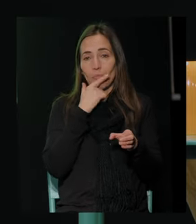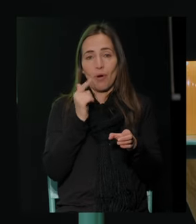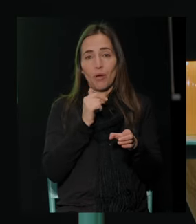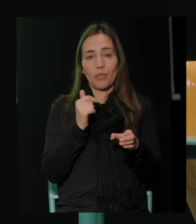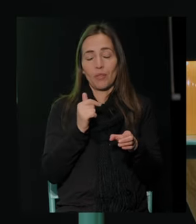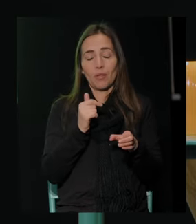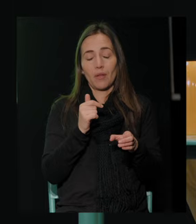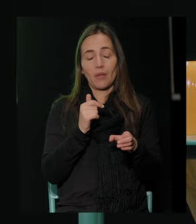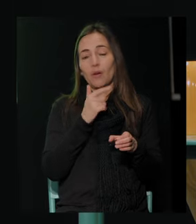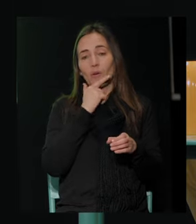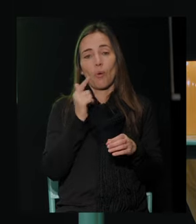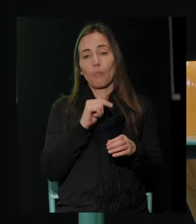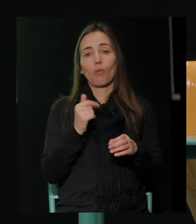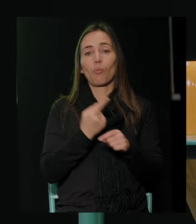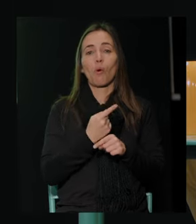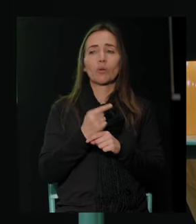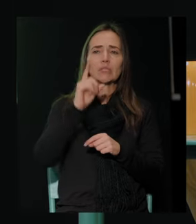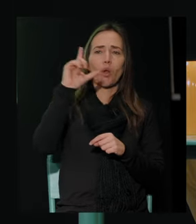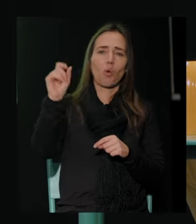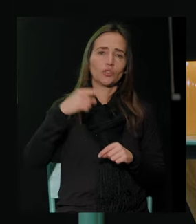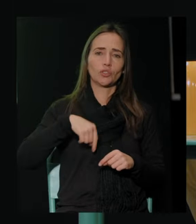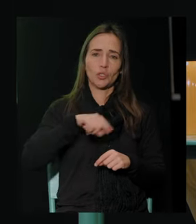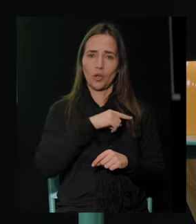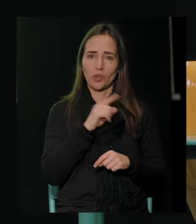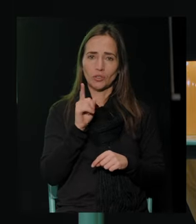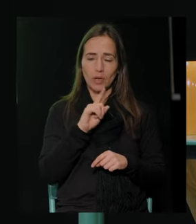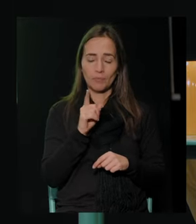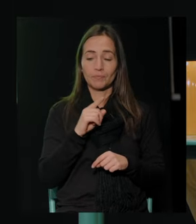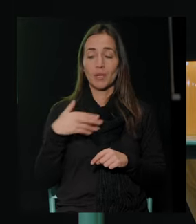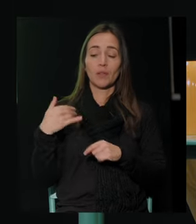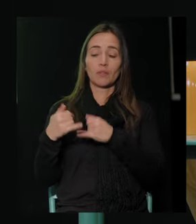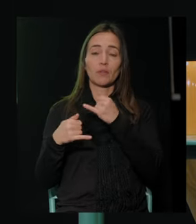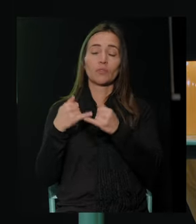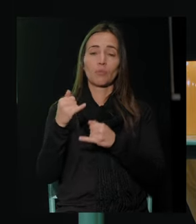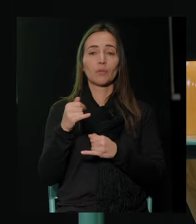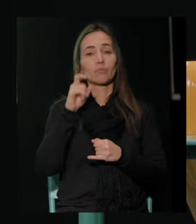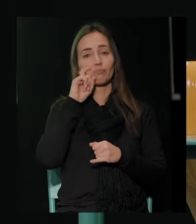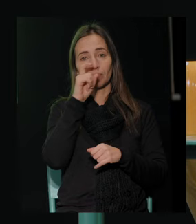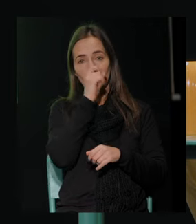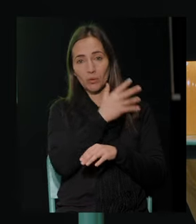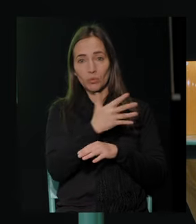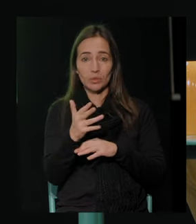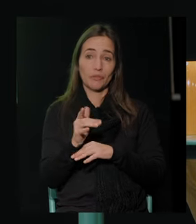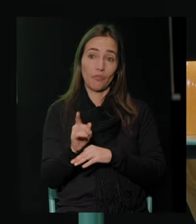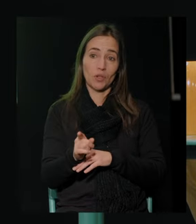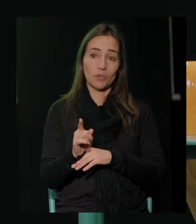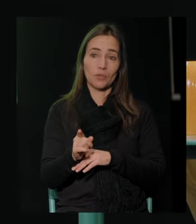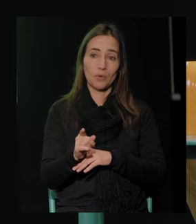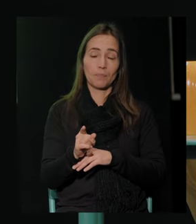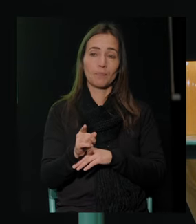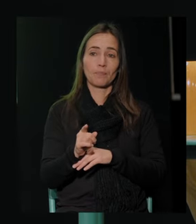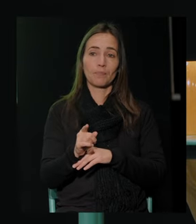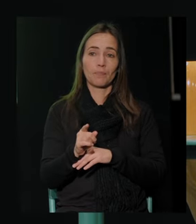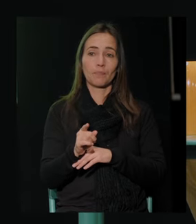tópico que esteja longe de nós, que o movimento tradicionalmente da conservação da natureza foi bastante isso,